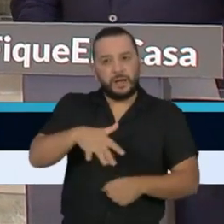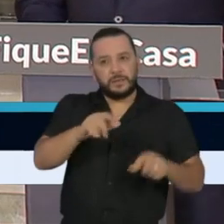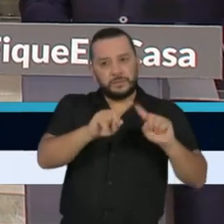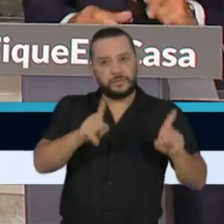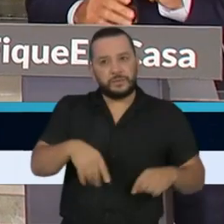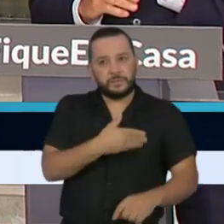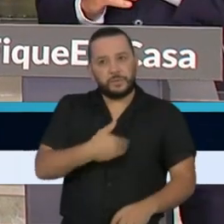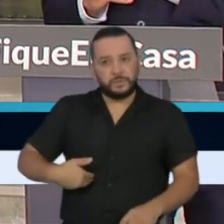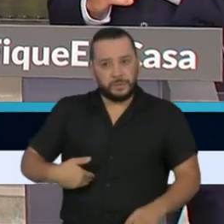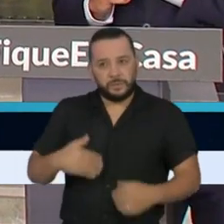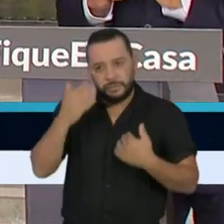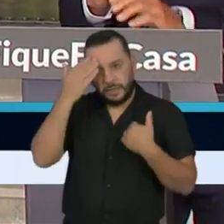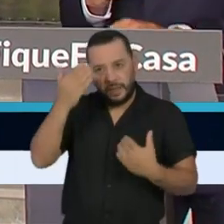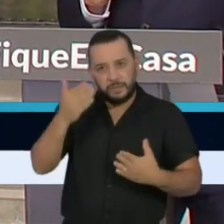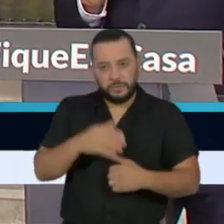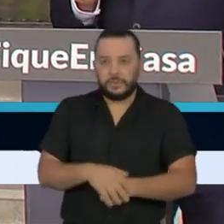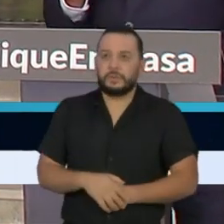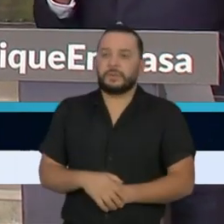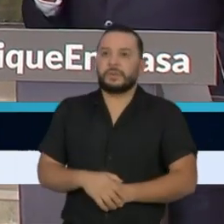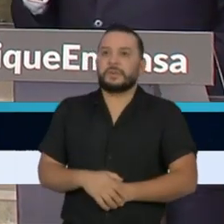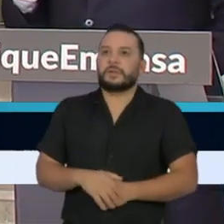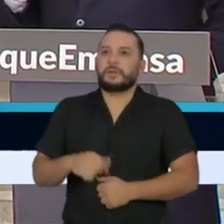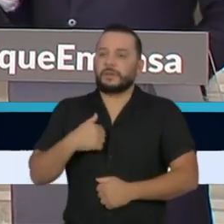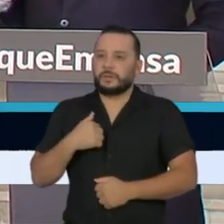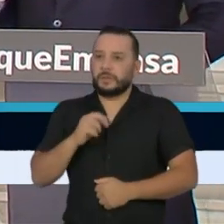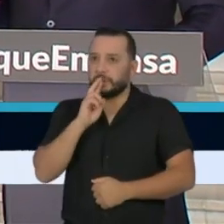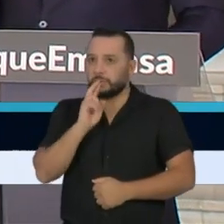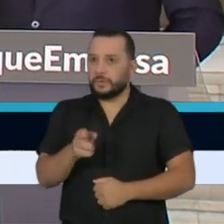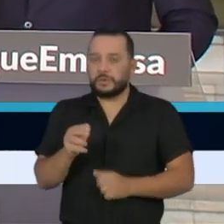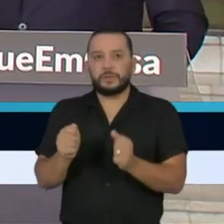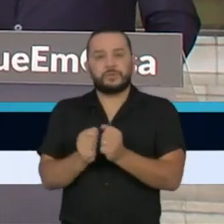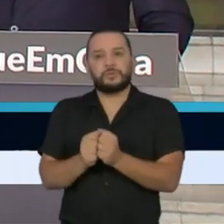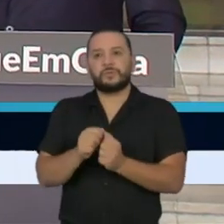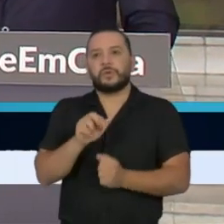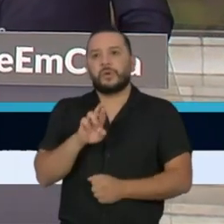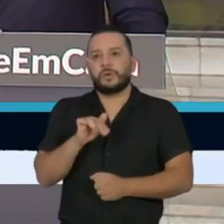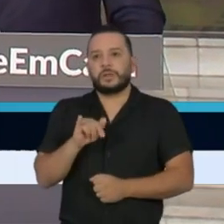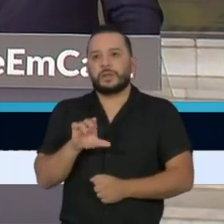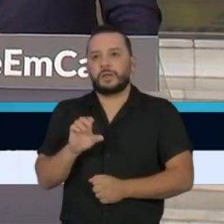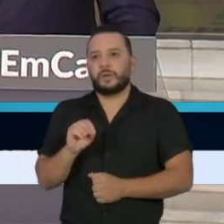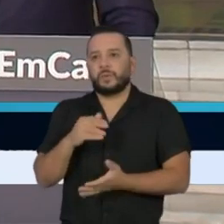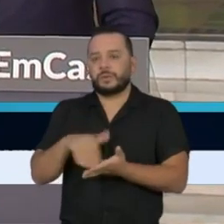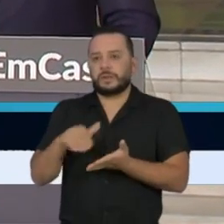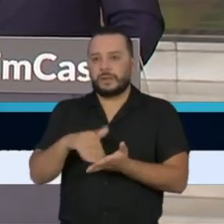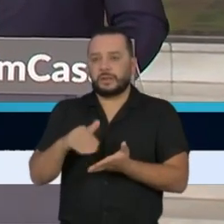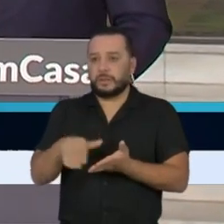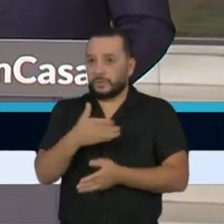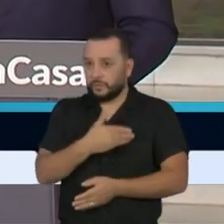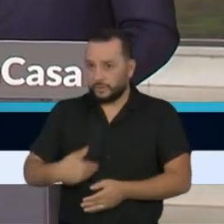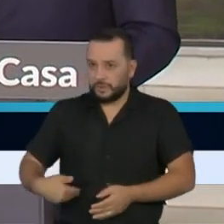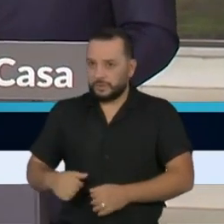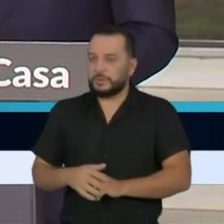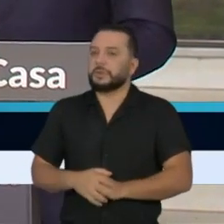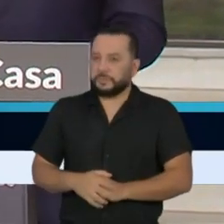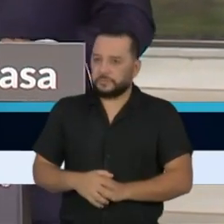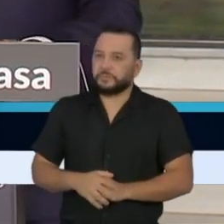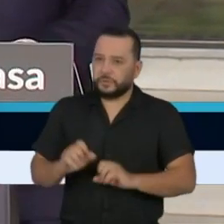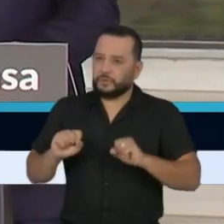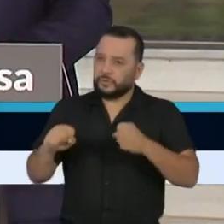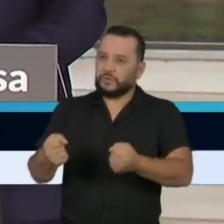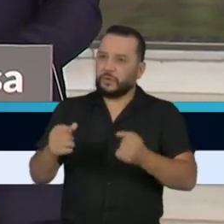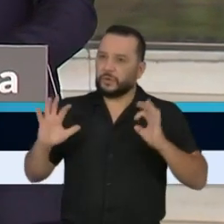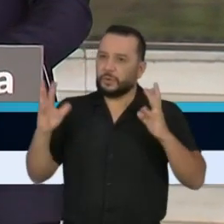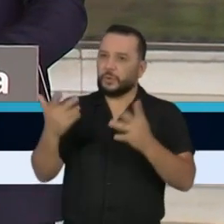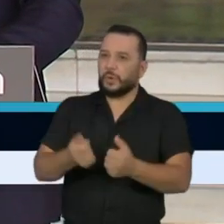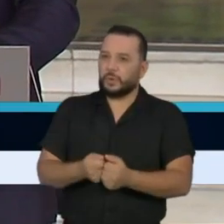Obrigado. Obrigado, Felipe. Vou dividir a resposta com o Rodrigo Garcia, secretário de Governo. O esforço já está sendo feito por todos